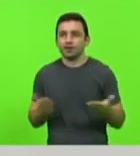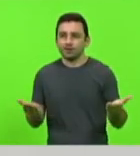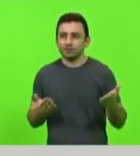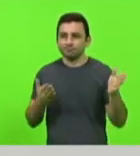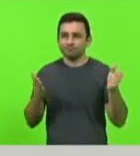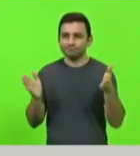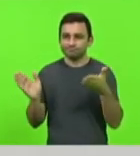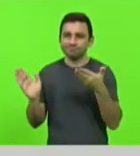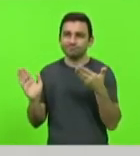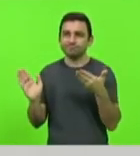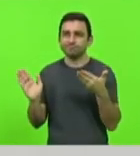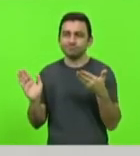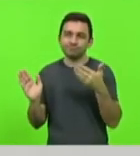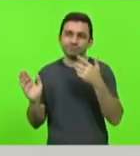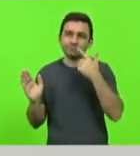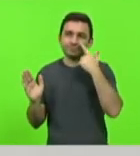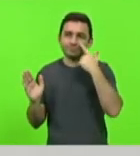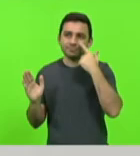festival